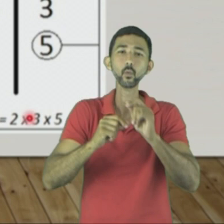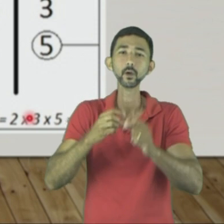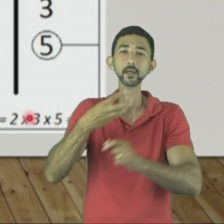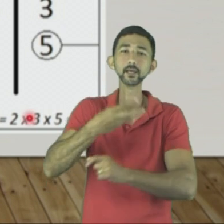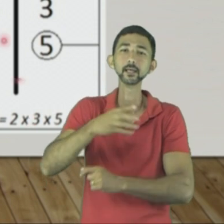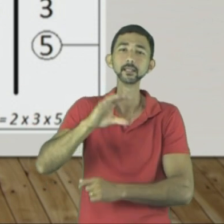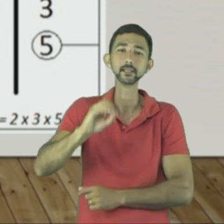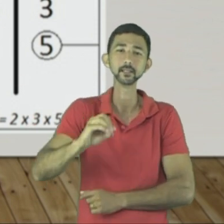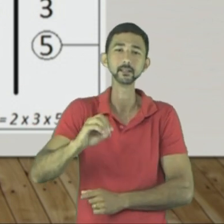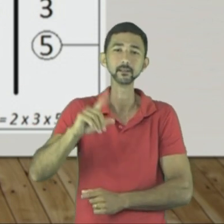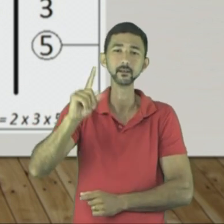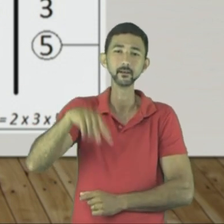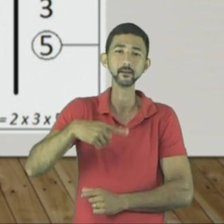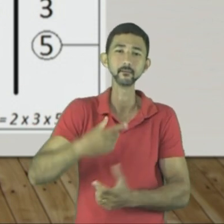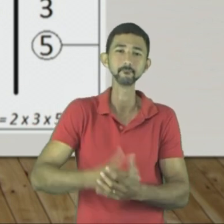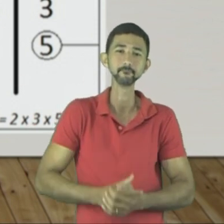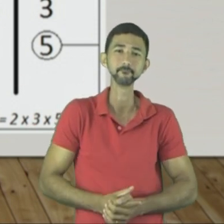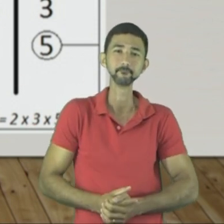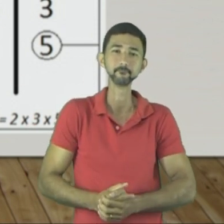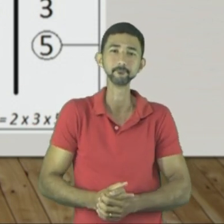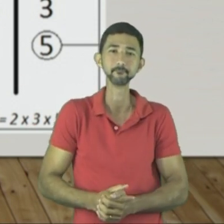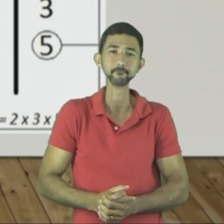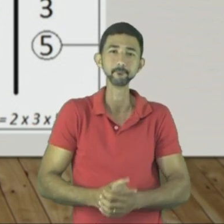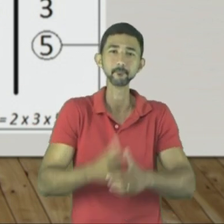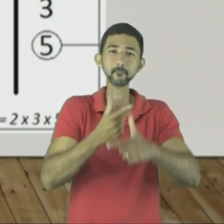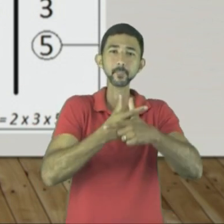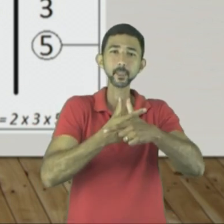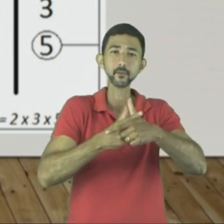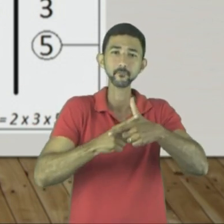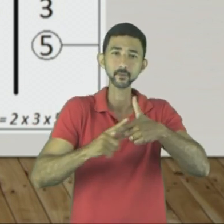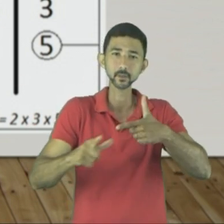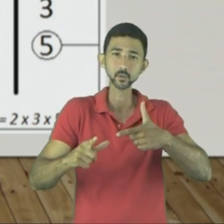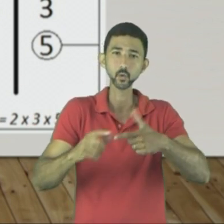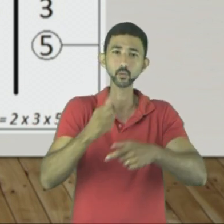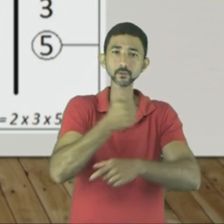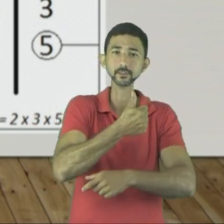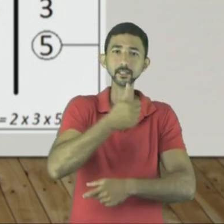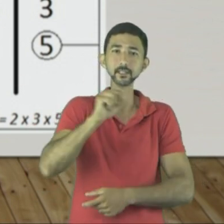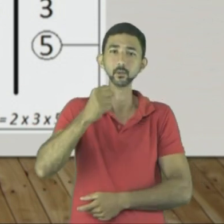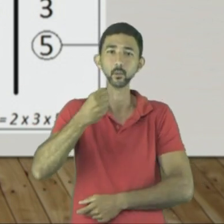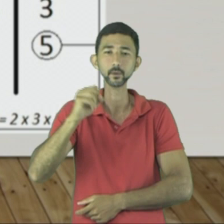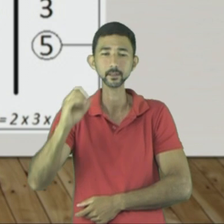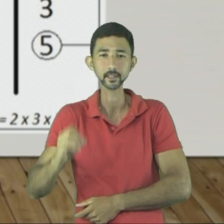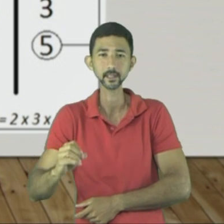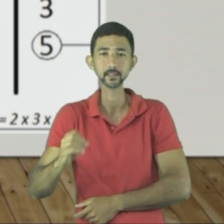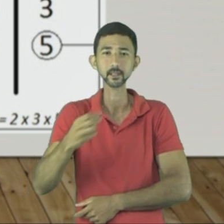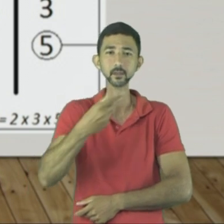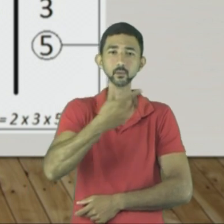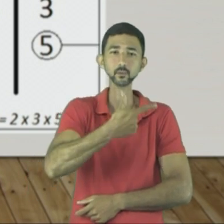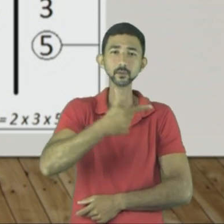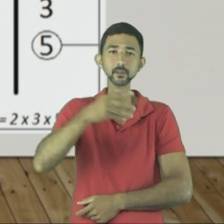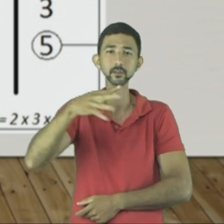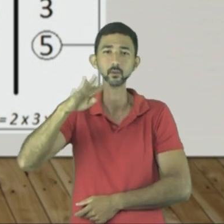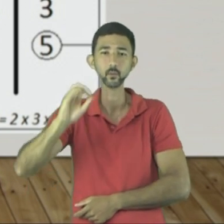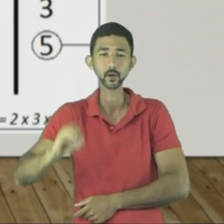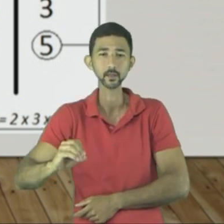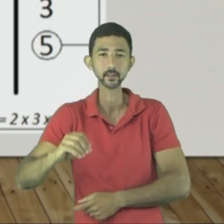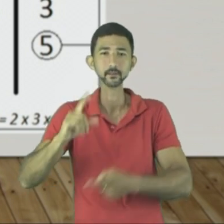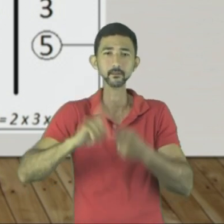30, ele é divisor de 180, de 240 e